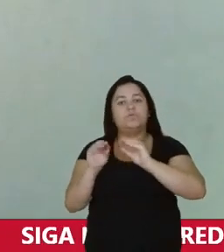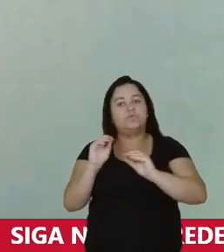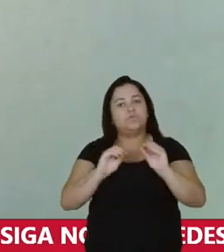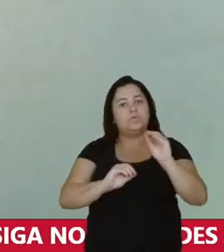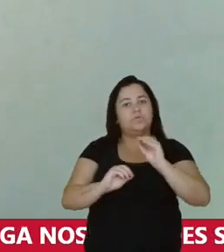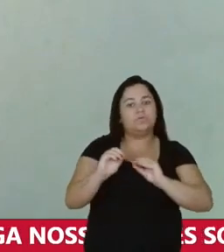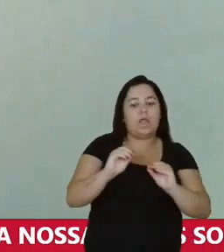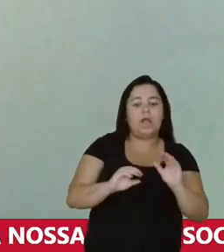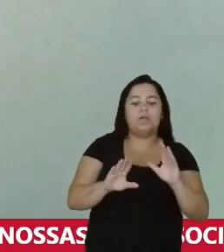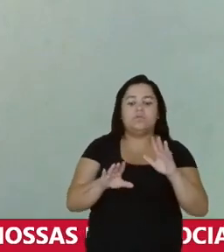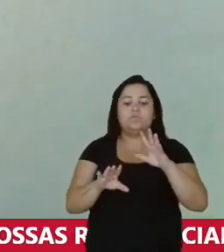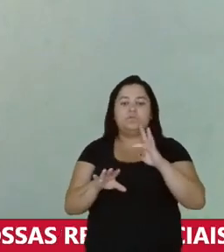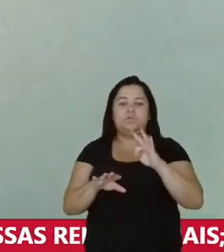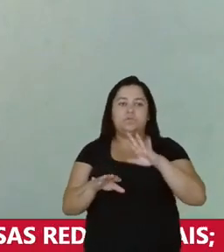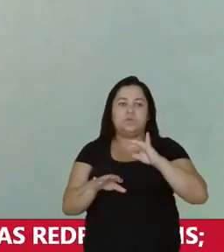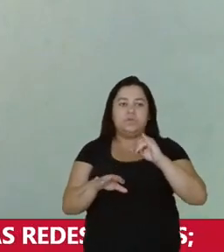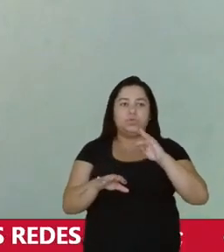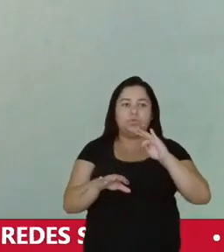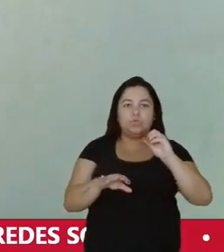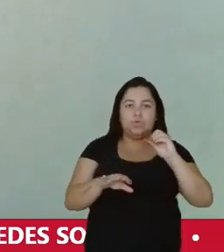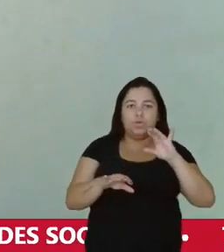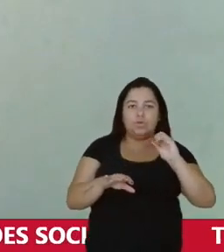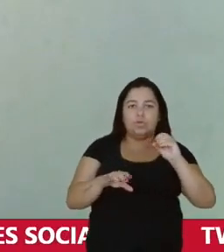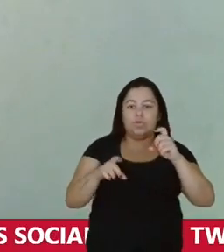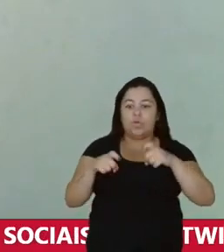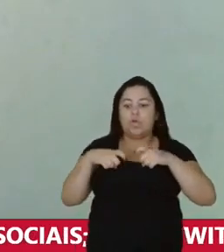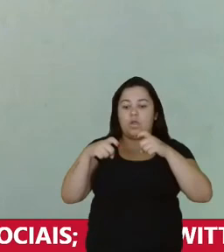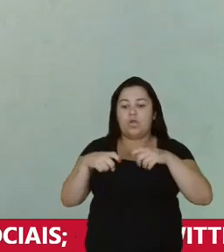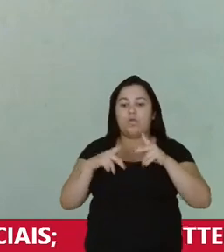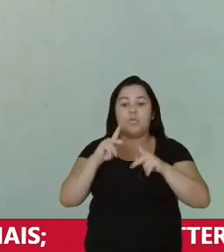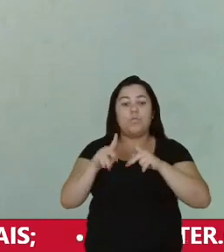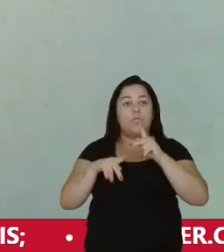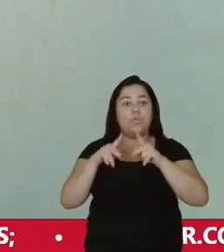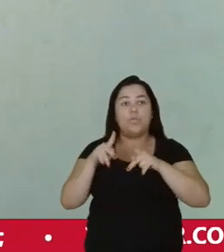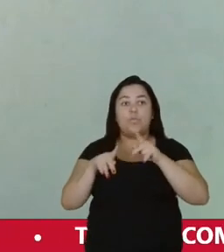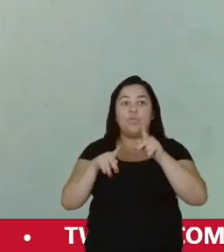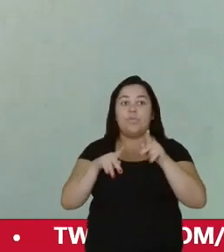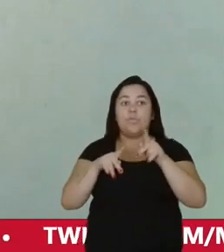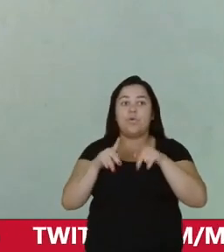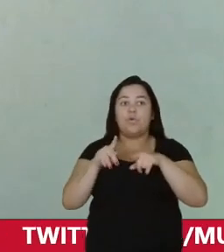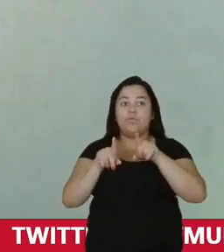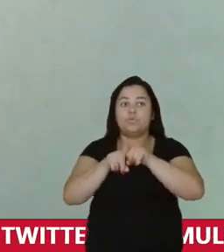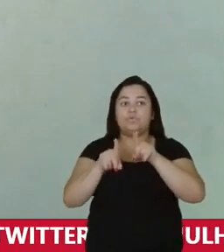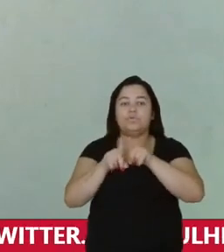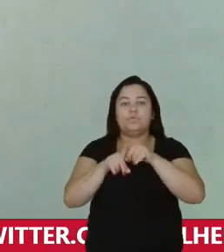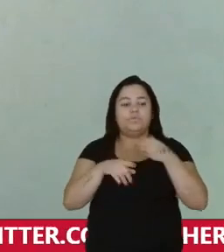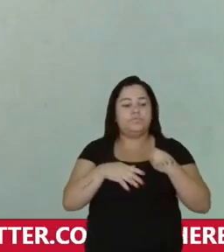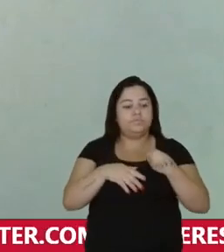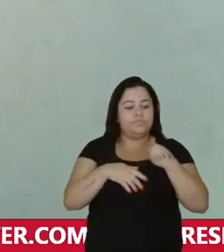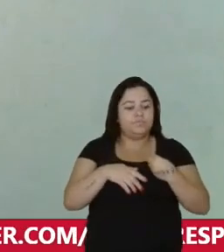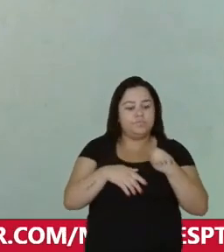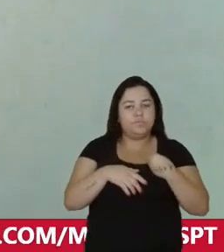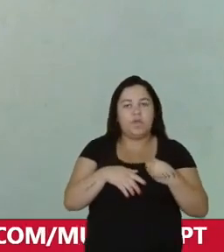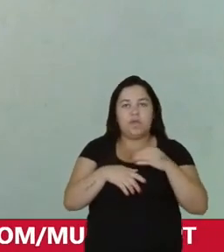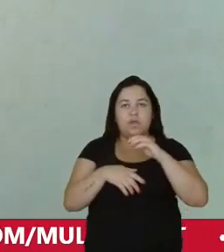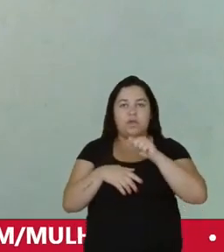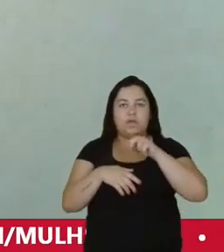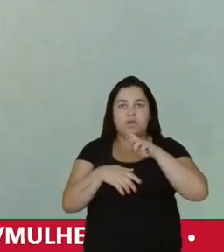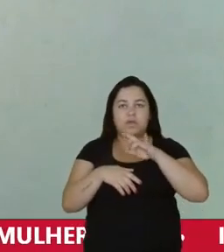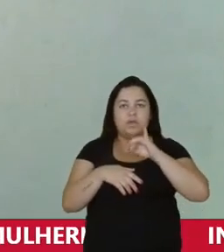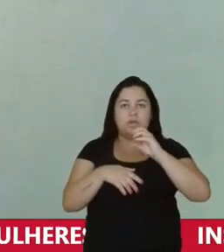do território é cuidar de um povo é cuidar do território, porque são essas pessoas que vivem de forma